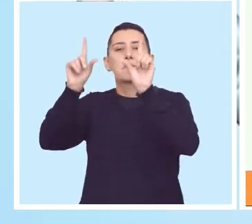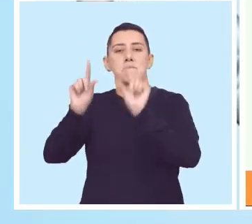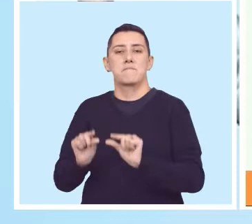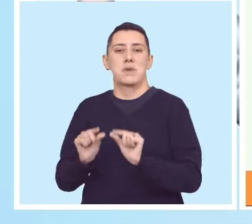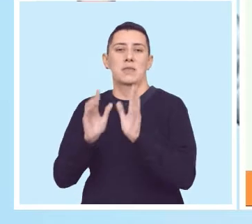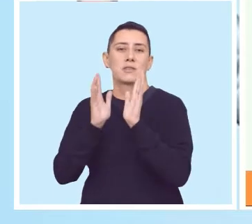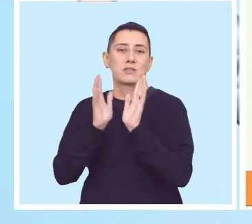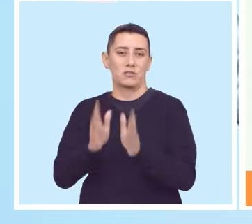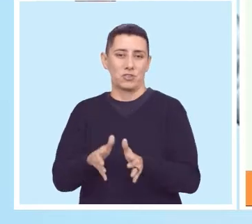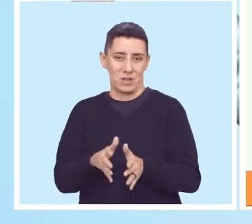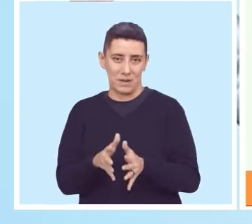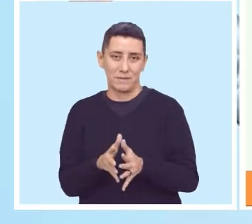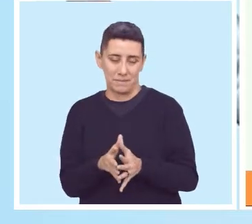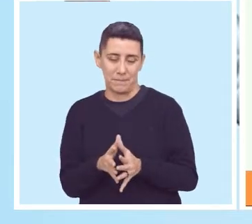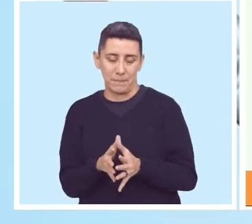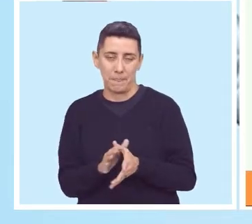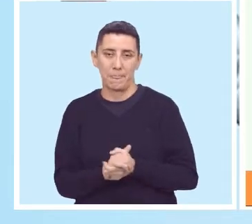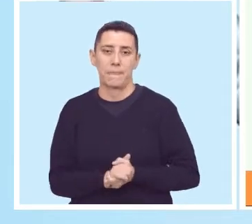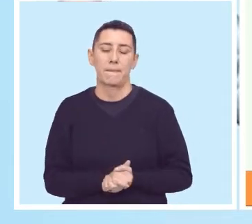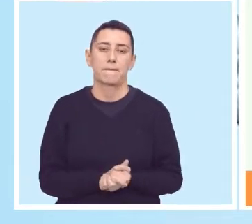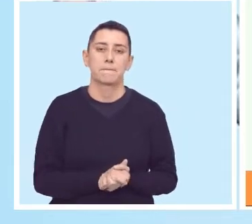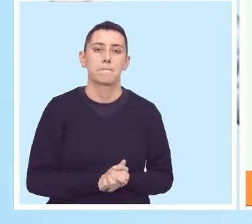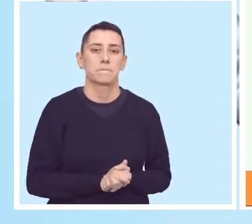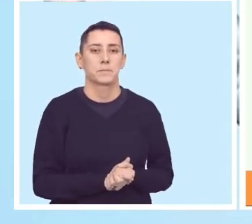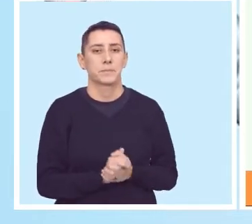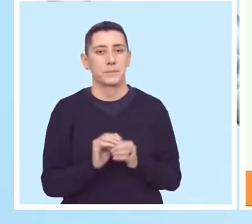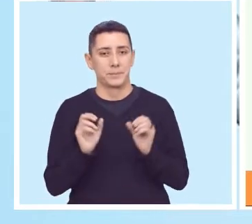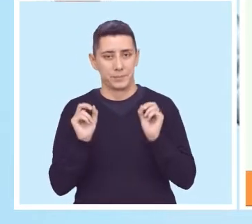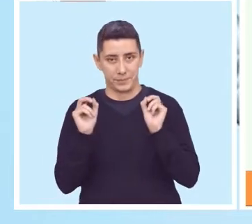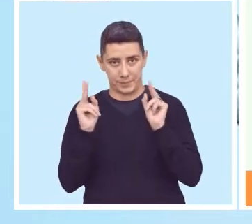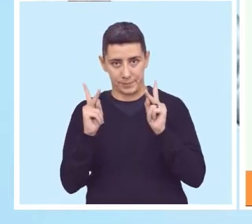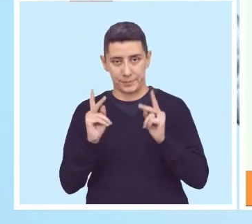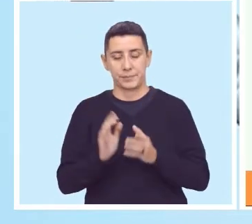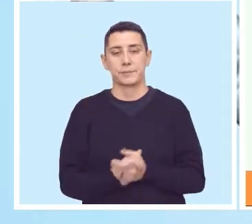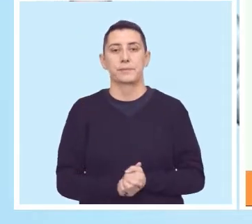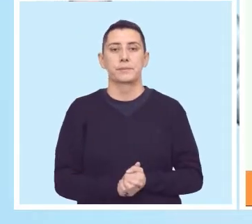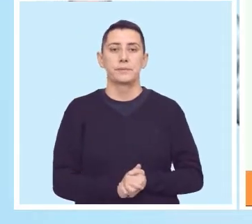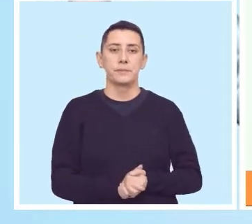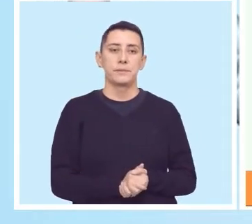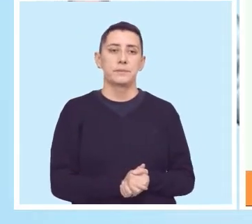aí dos igarapés da vida, tá bom? Bom,